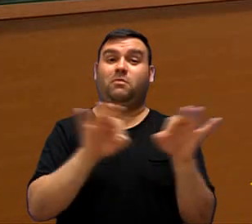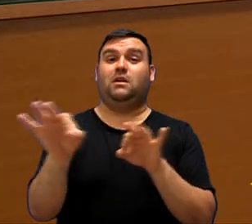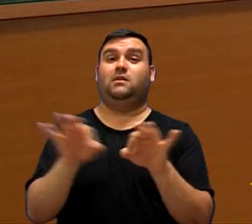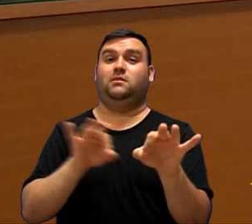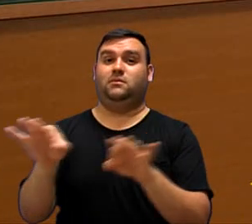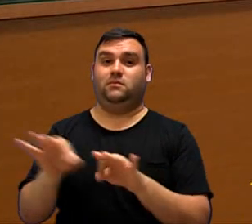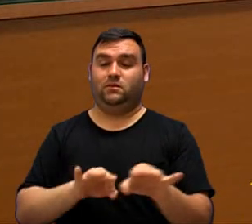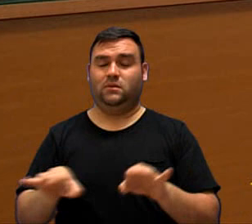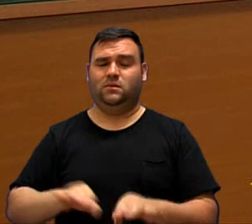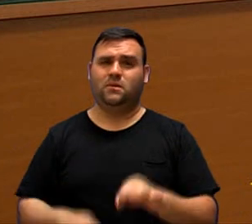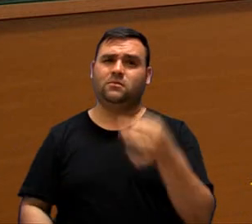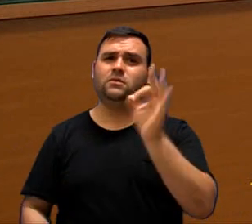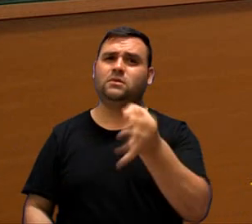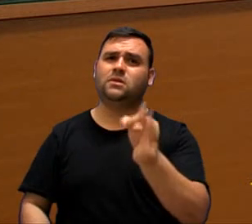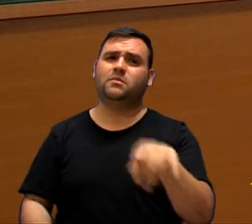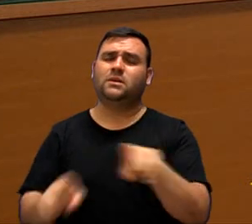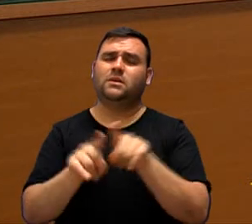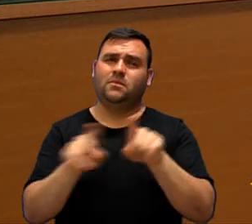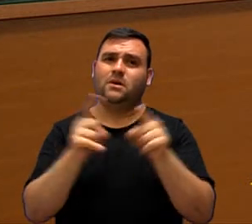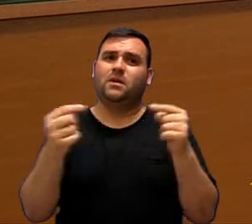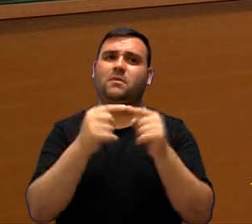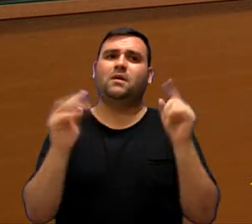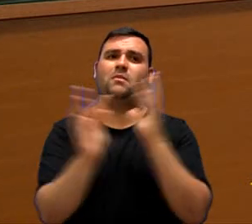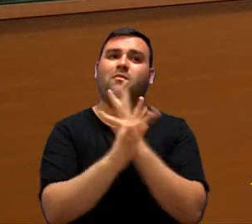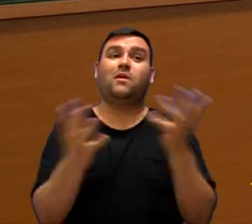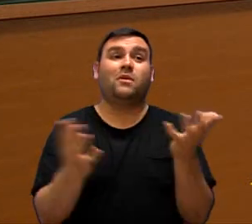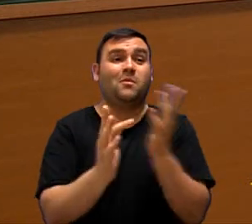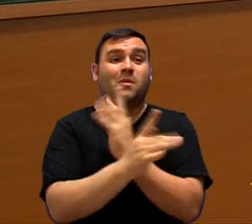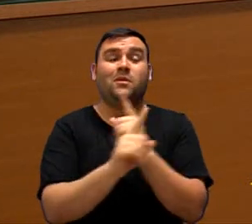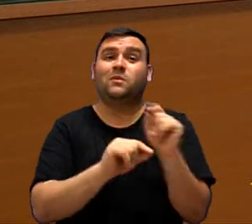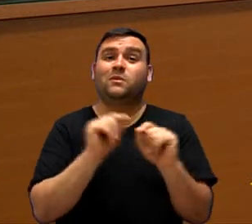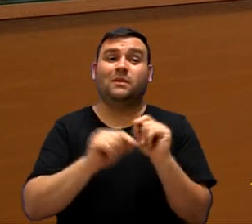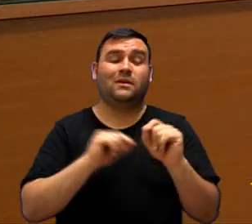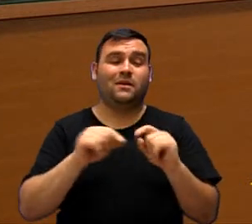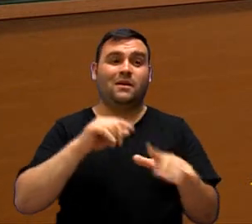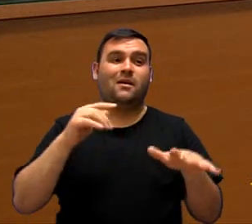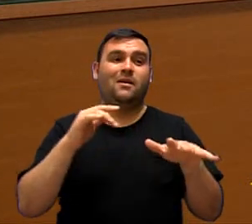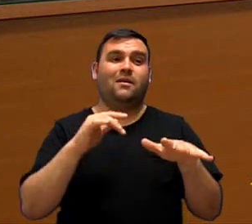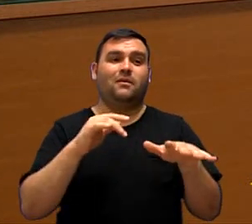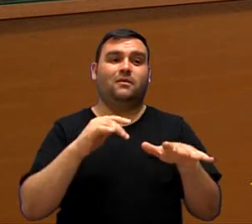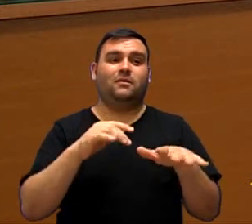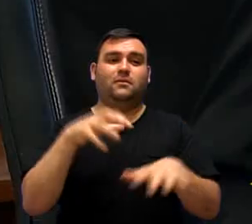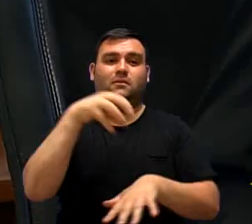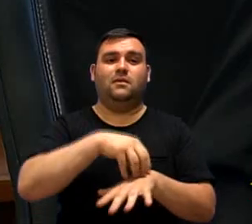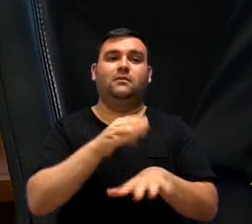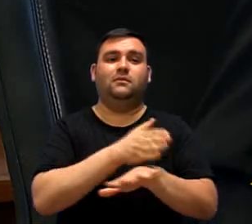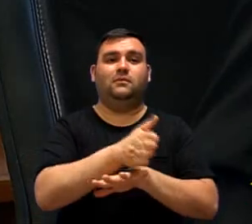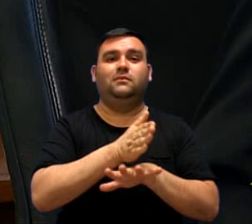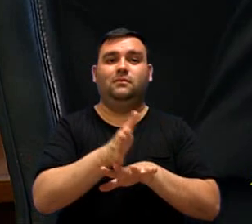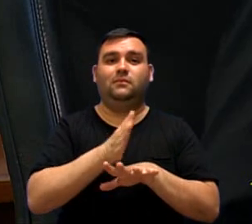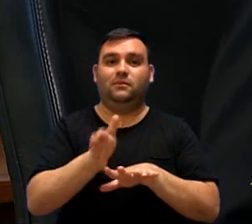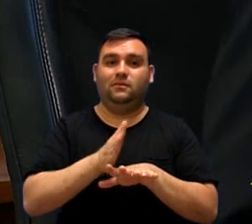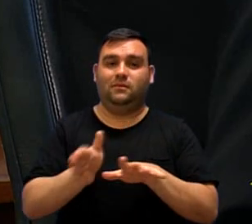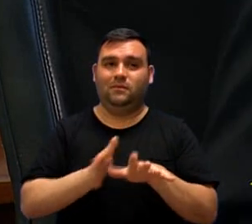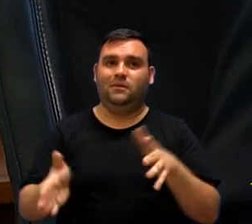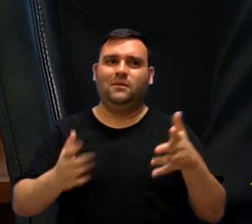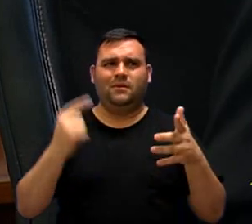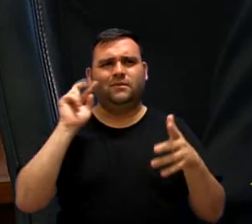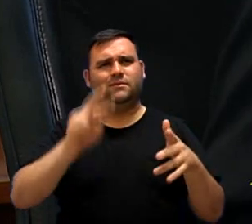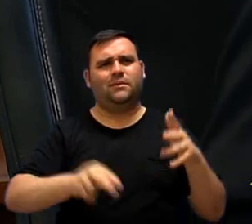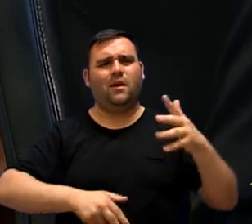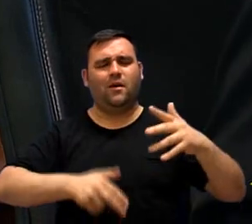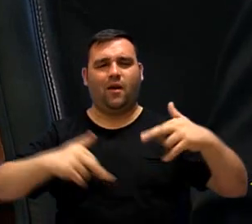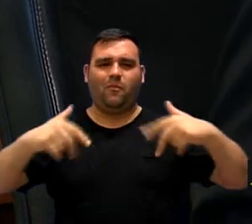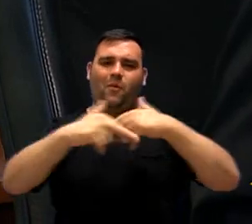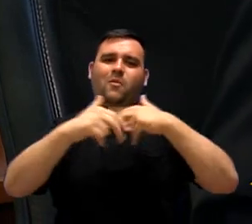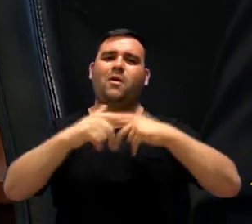planejamento. Sim, mas é mobilidade. Mas não é mobilidade, é aqui relações institucionais. Ah, mas está lá, mobilidade. Eu vi mobilidade lá escrito.